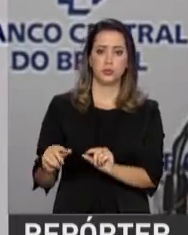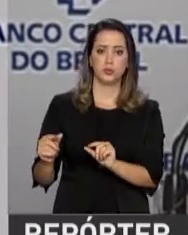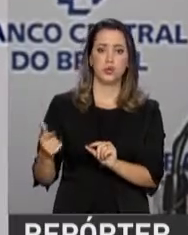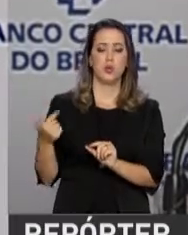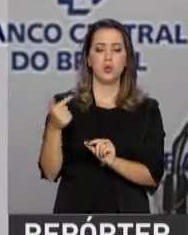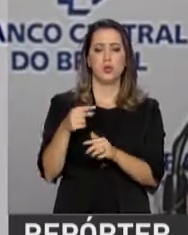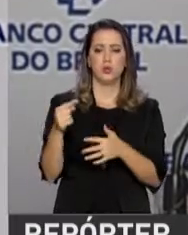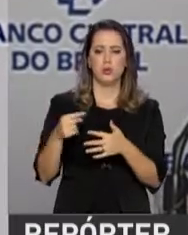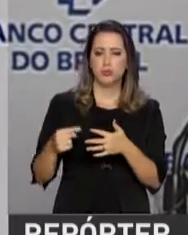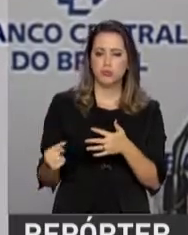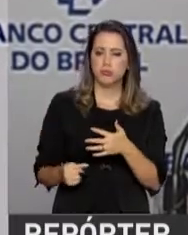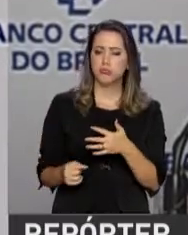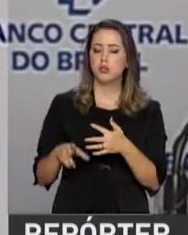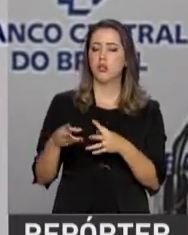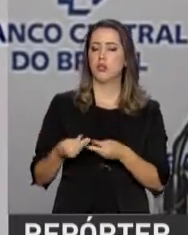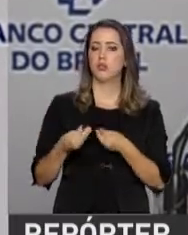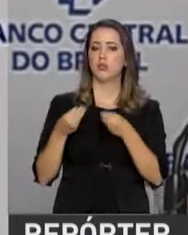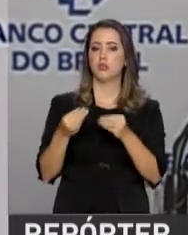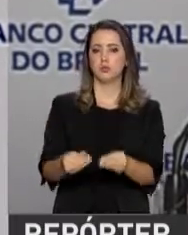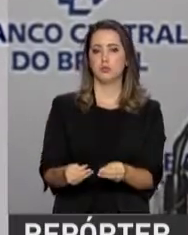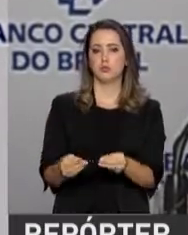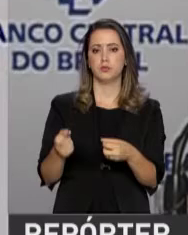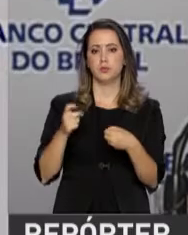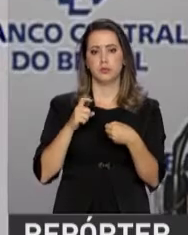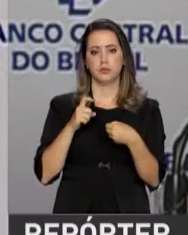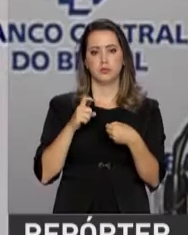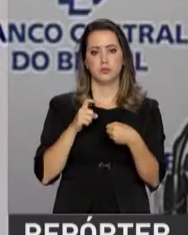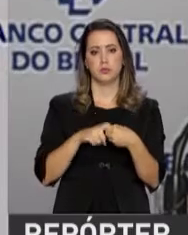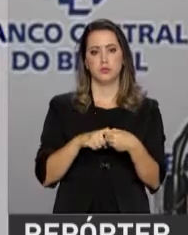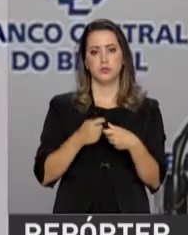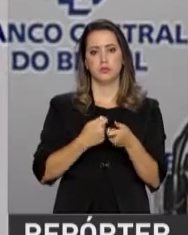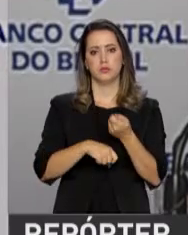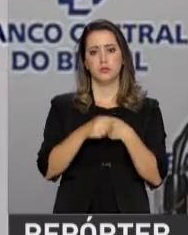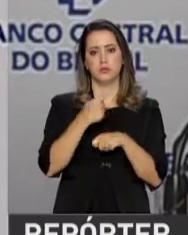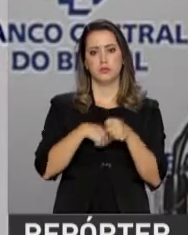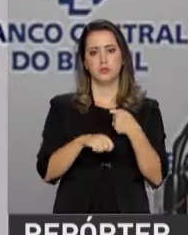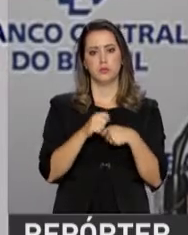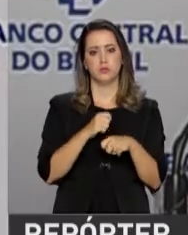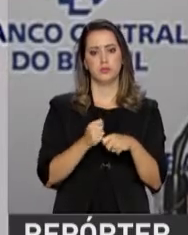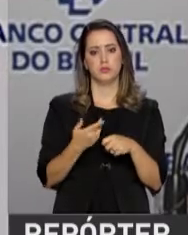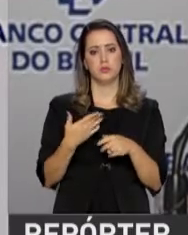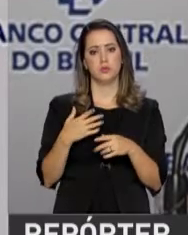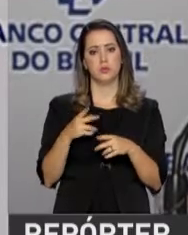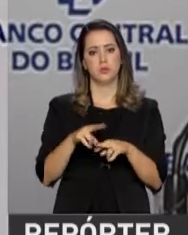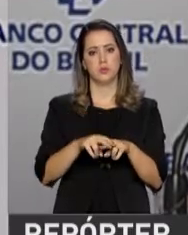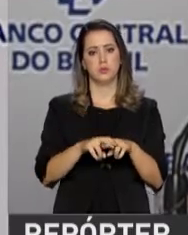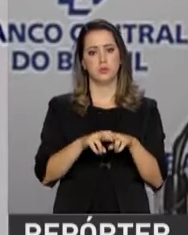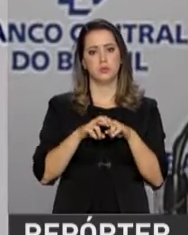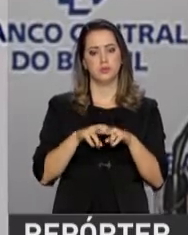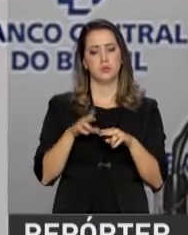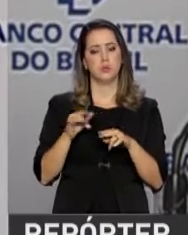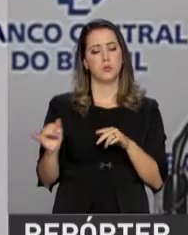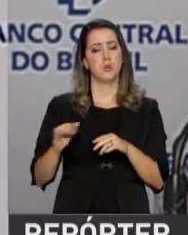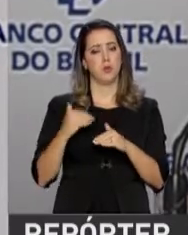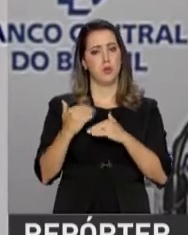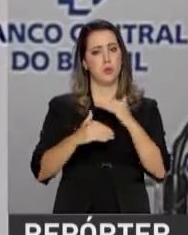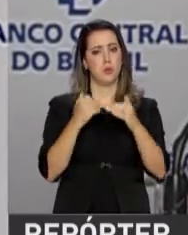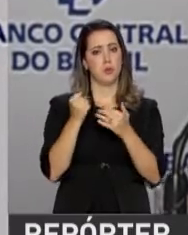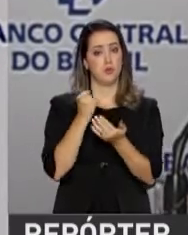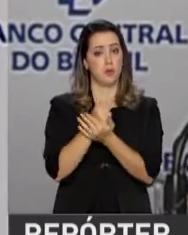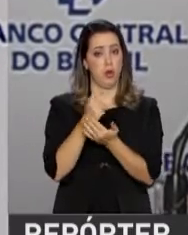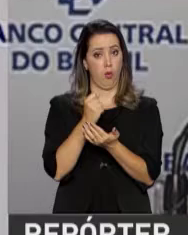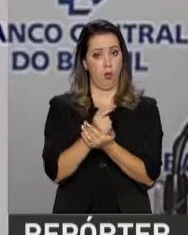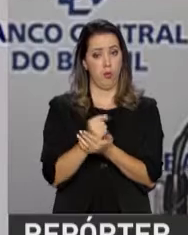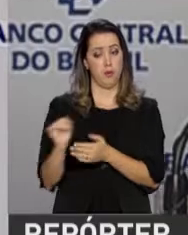fatores, propiciou a retomada da economia através do aumento do poder de compra.